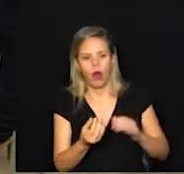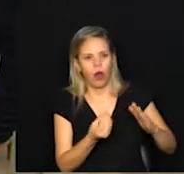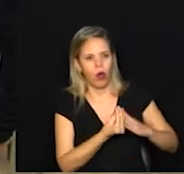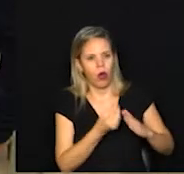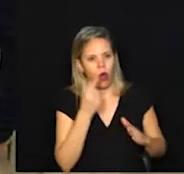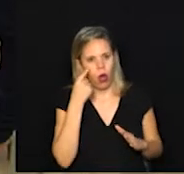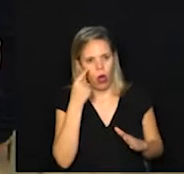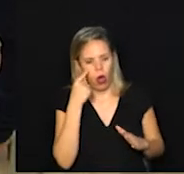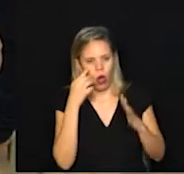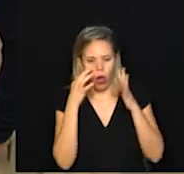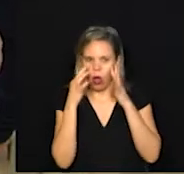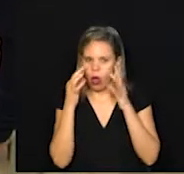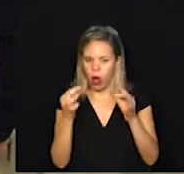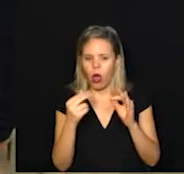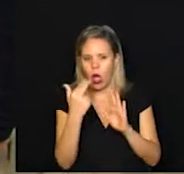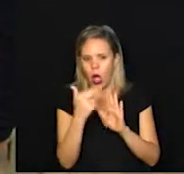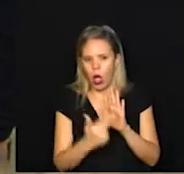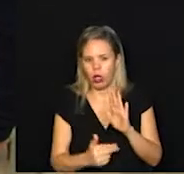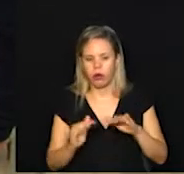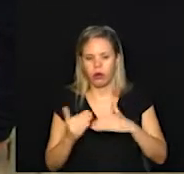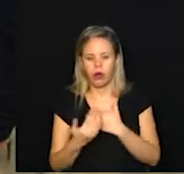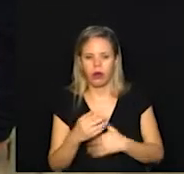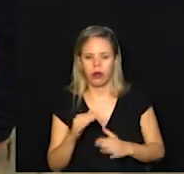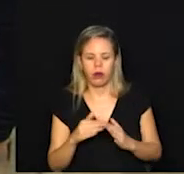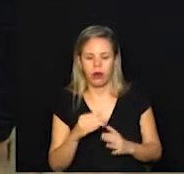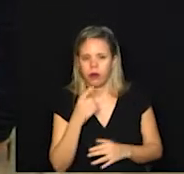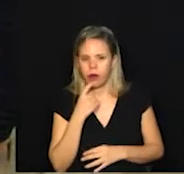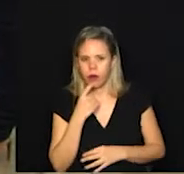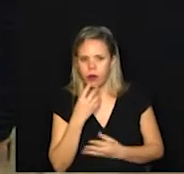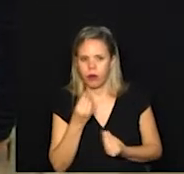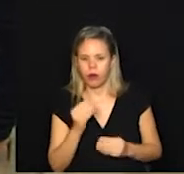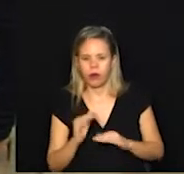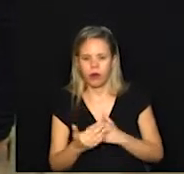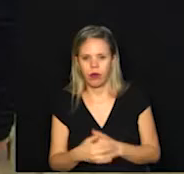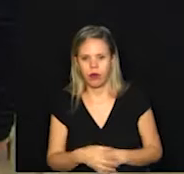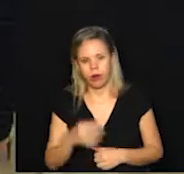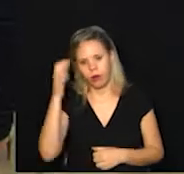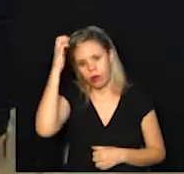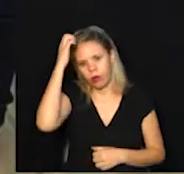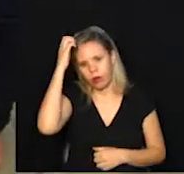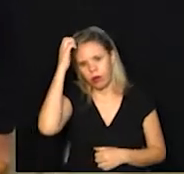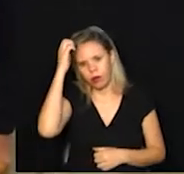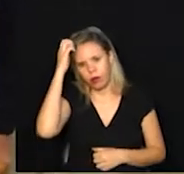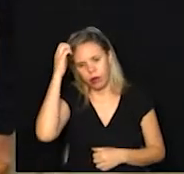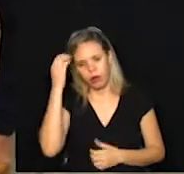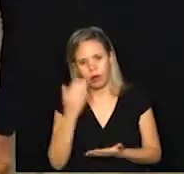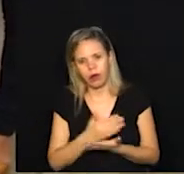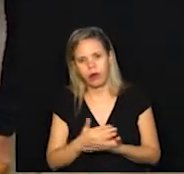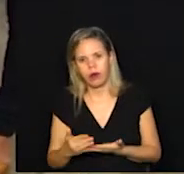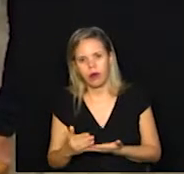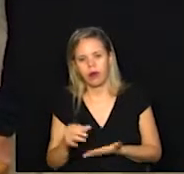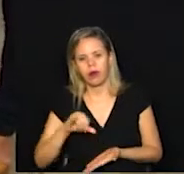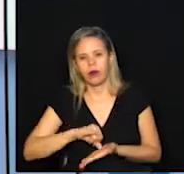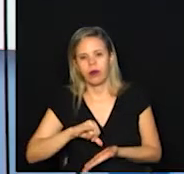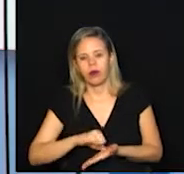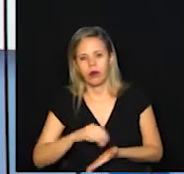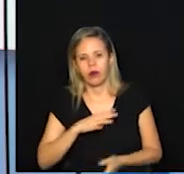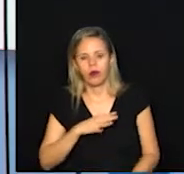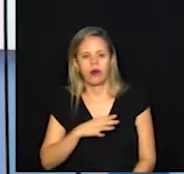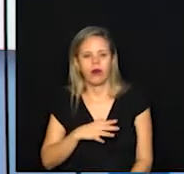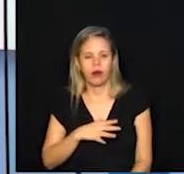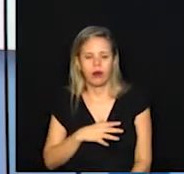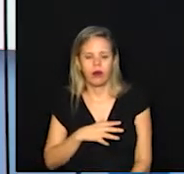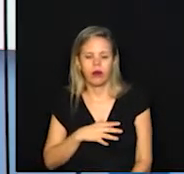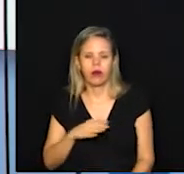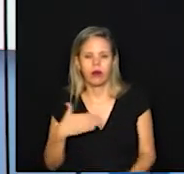então atenção você que mora aqui na cidade de Campinas, porque muitos bairros, hein, Mirna? Isso mesmo, e a gente começa pelo centro da cidade